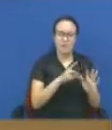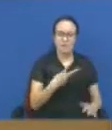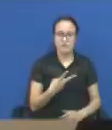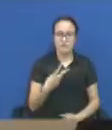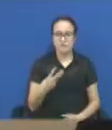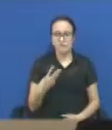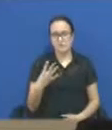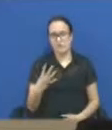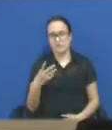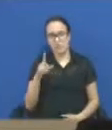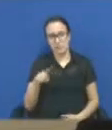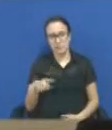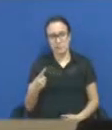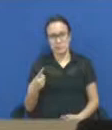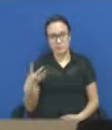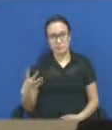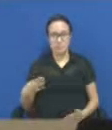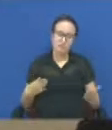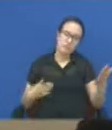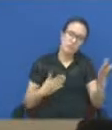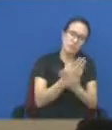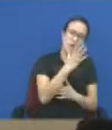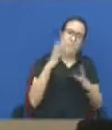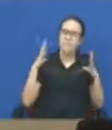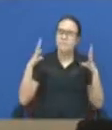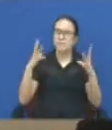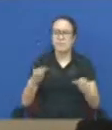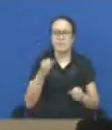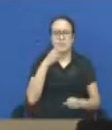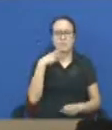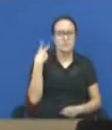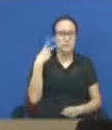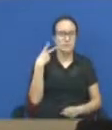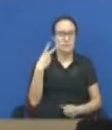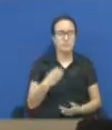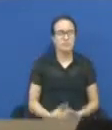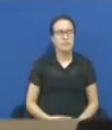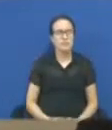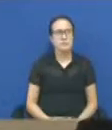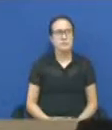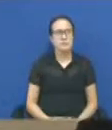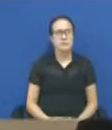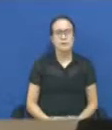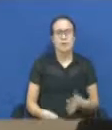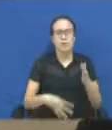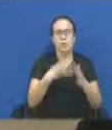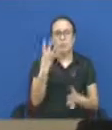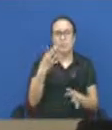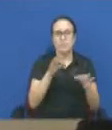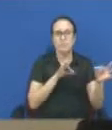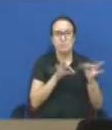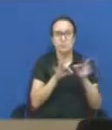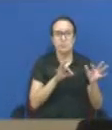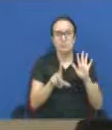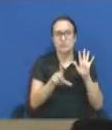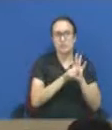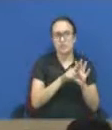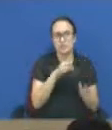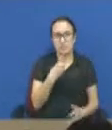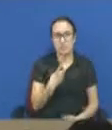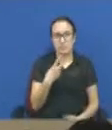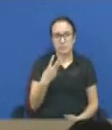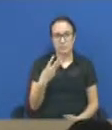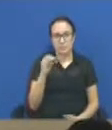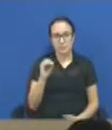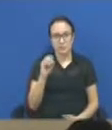foi aprovado por todos os senhores vereadores e vereadoras. Agora apreciaremos o item 4º da pauta, projeto de lei 230 de